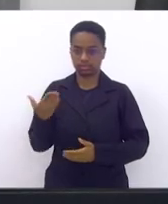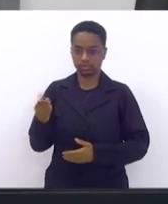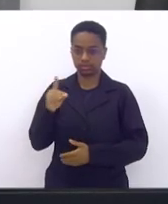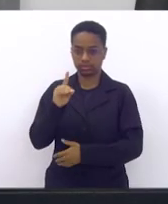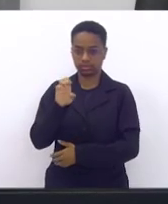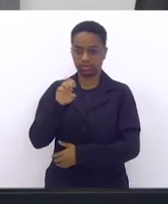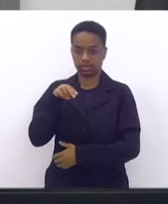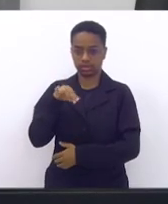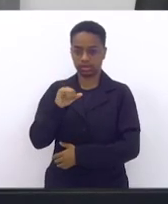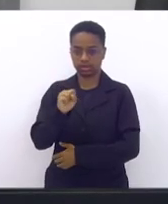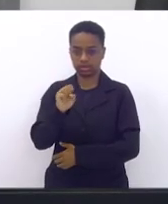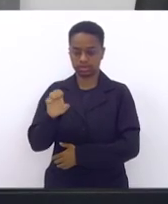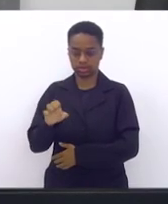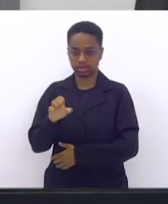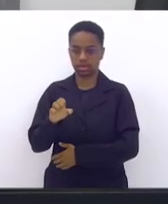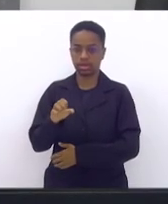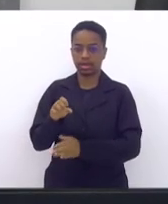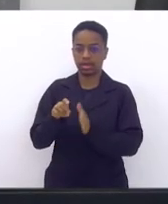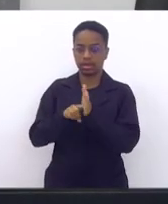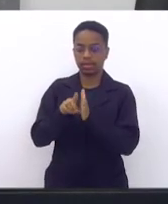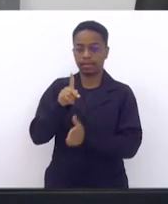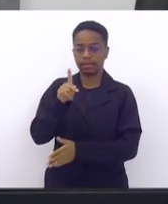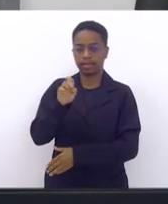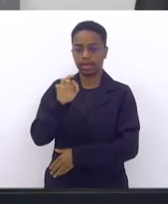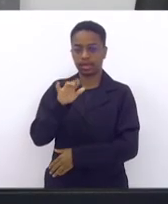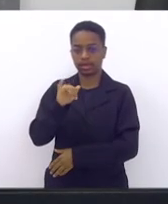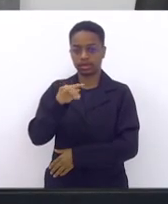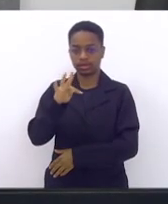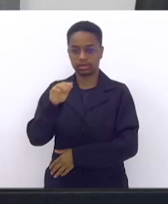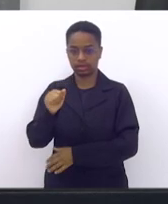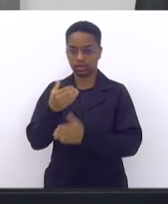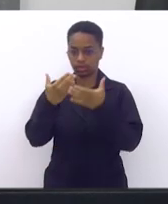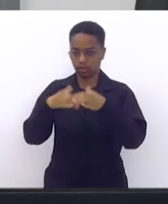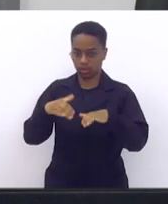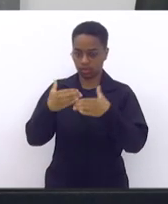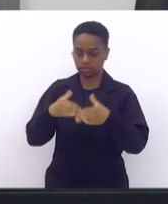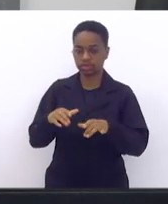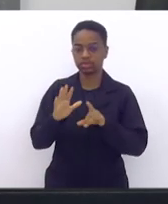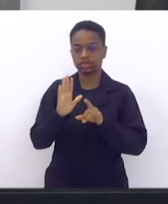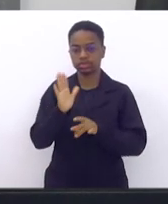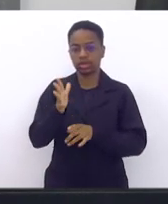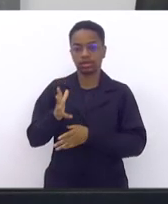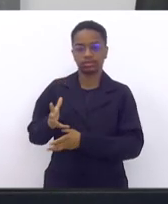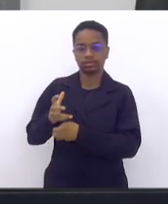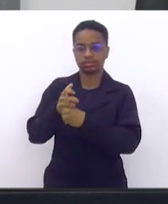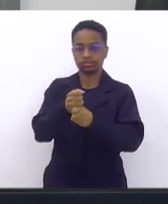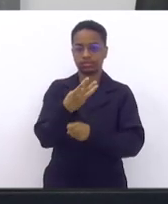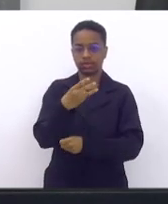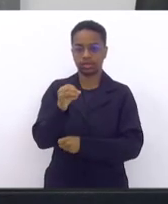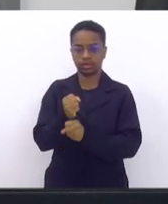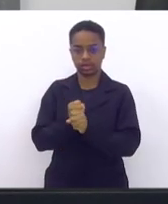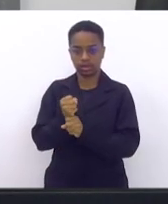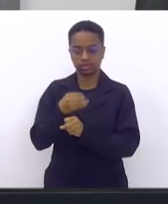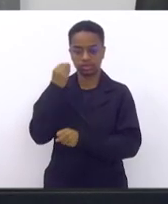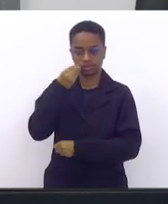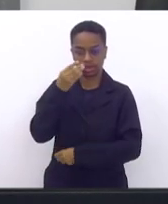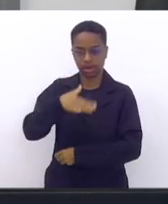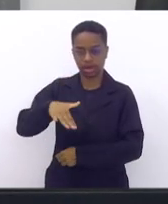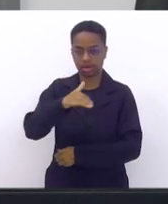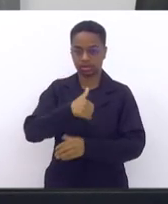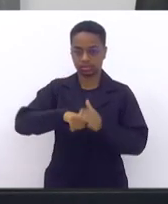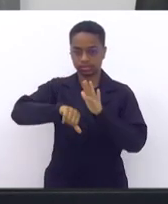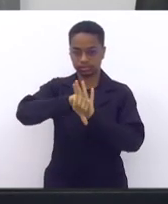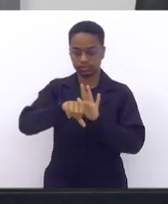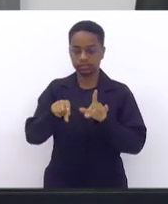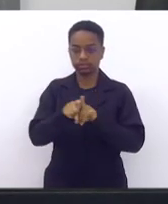Rivera, perita criminal de primeira classe, concursada, com mais de 30 anos de experiência em criminalística,